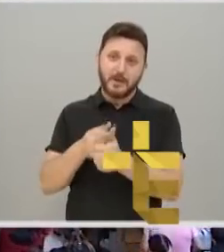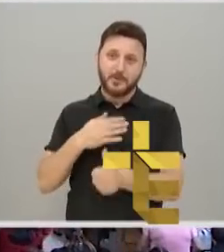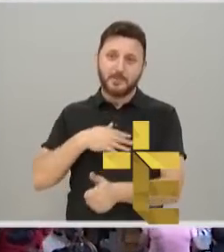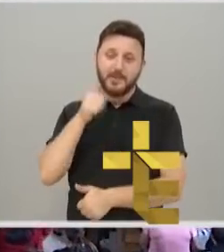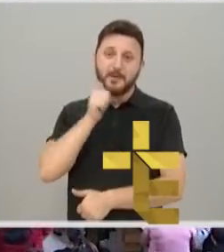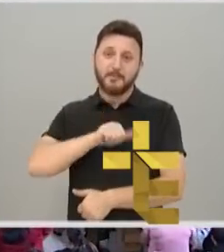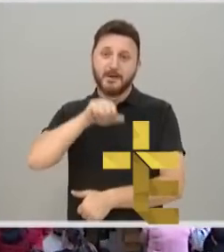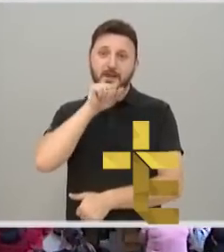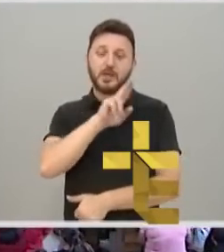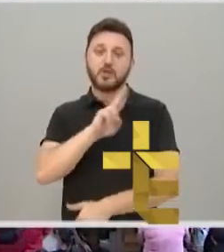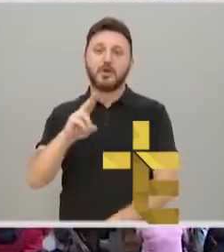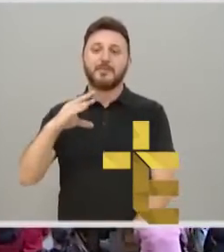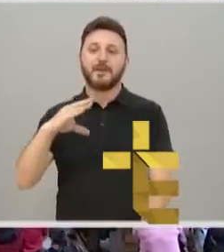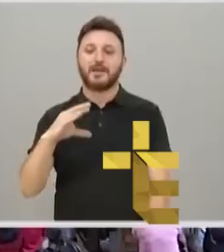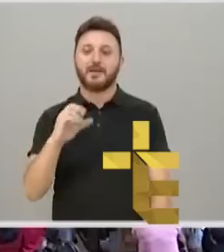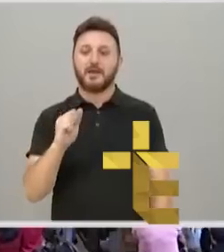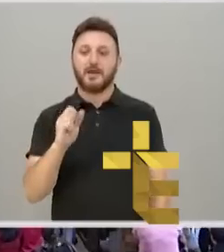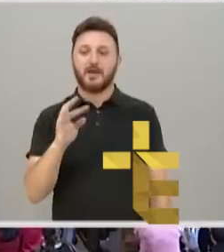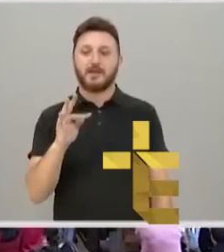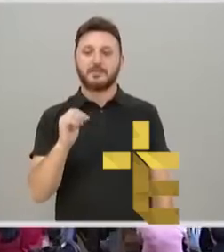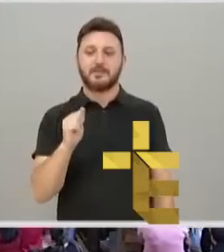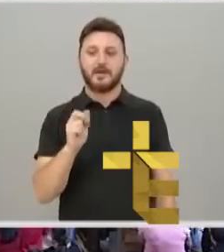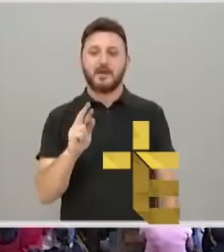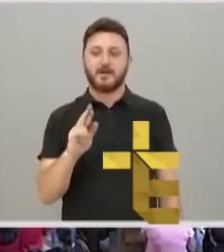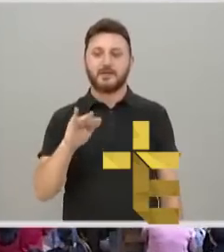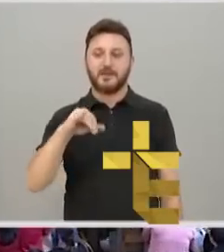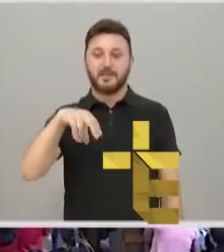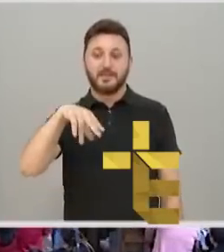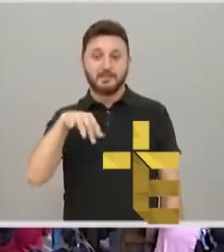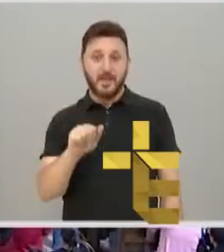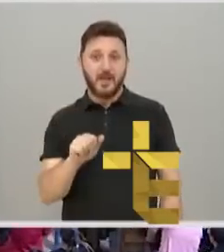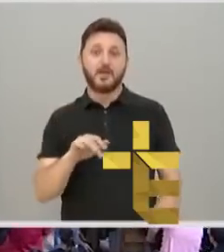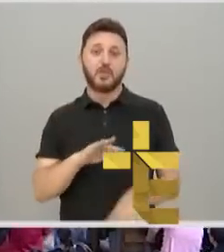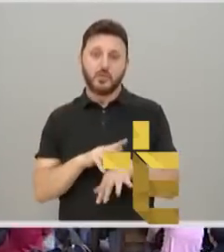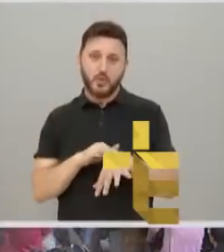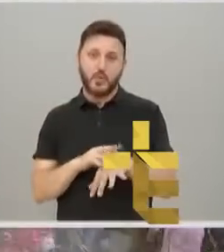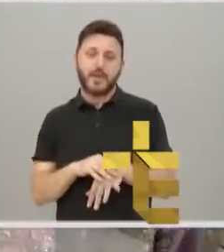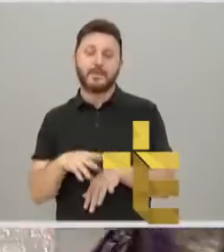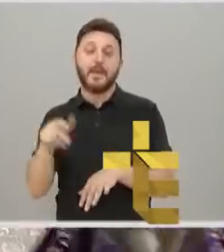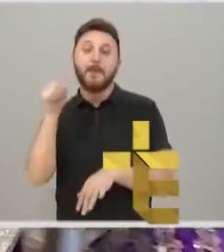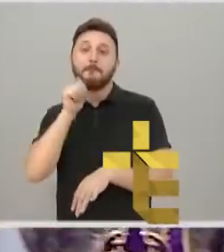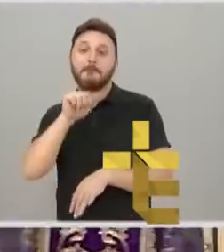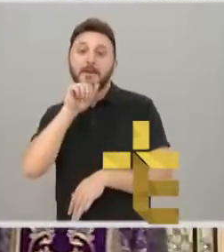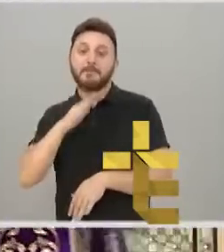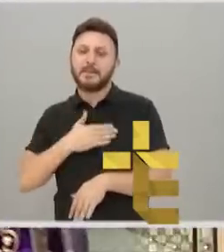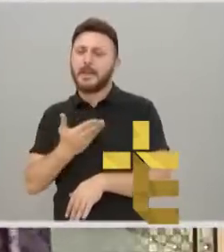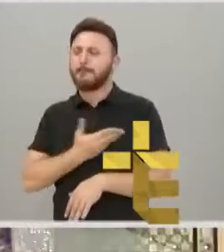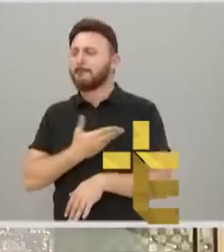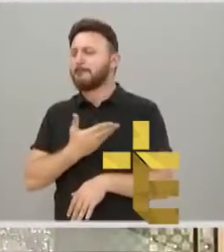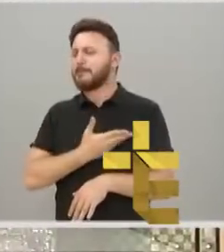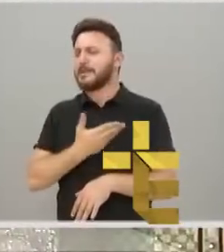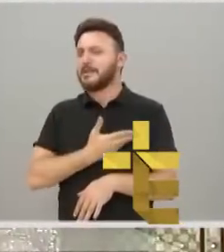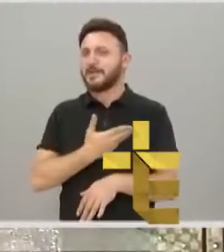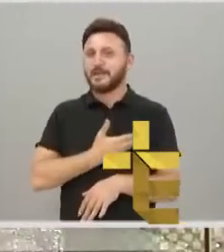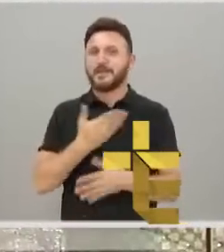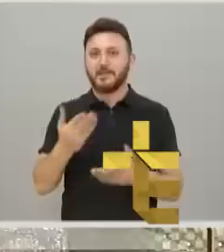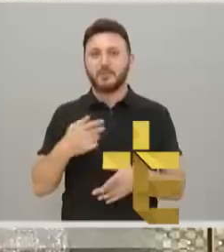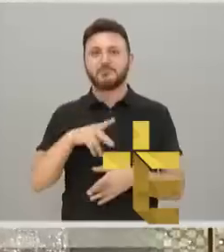Serei libertado nas tuas santas chagas. Vem